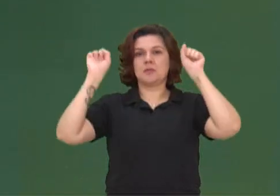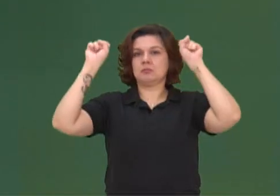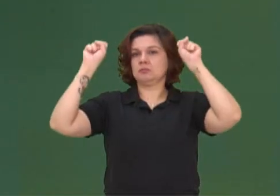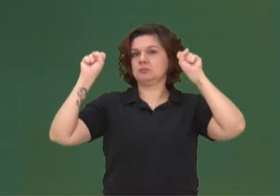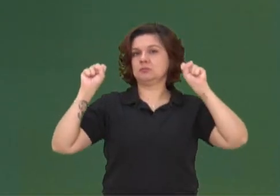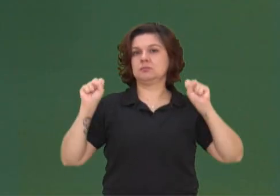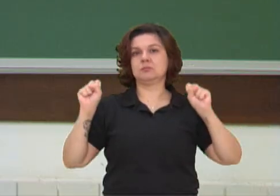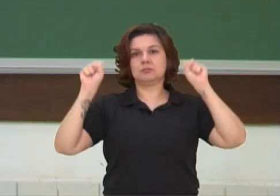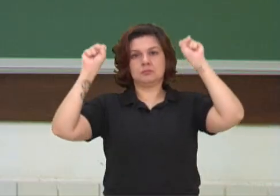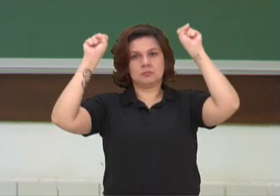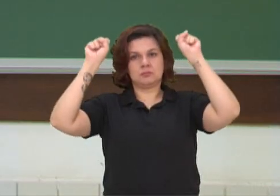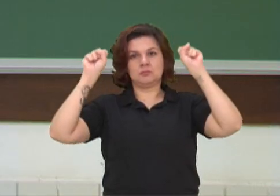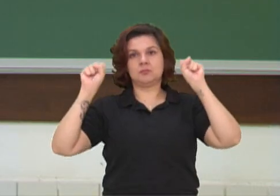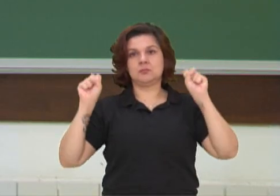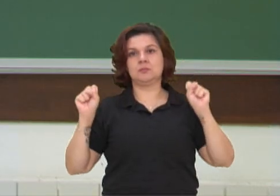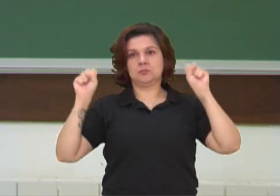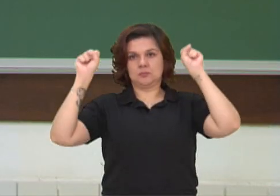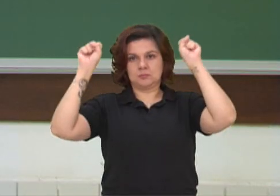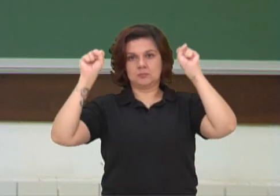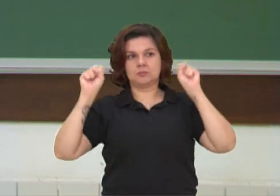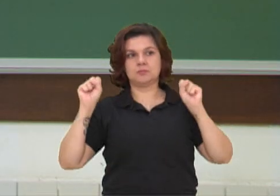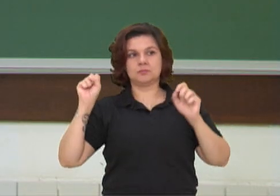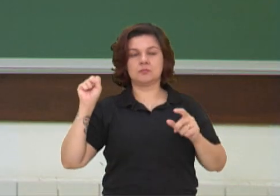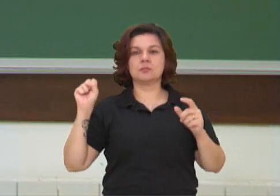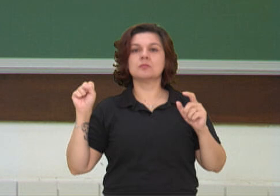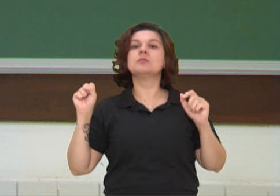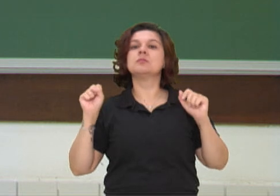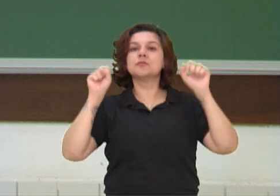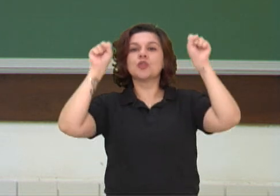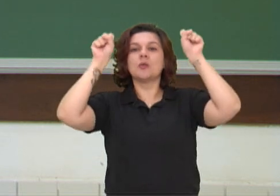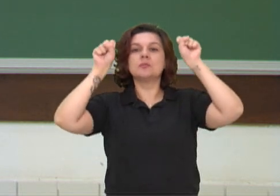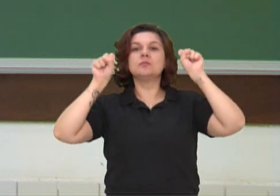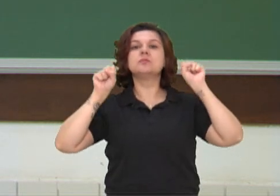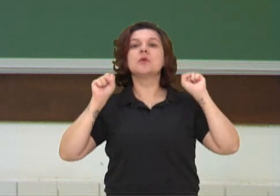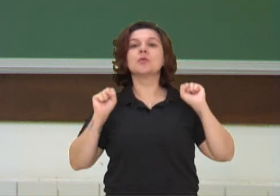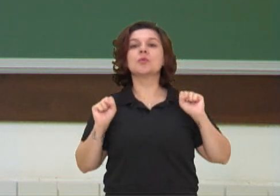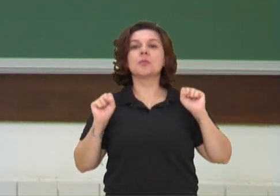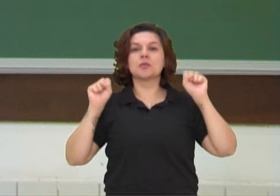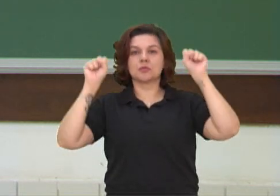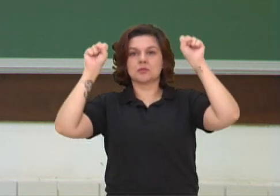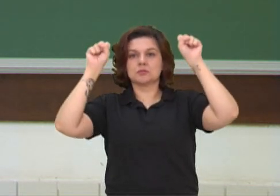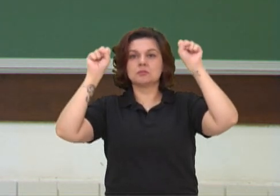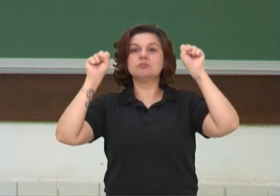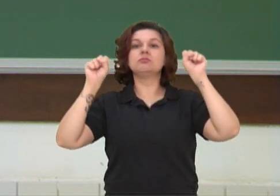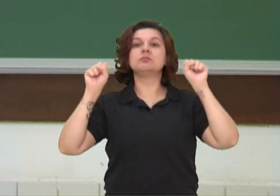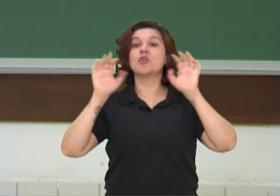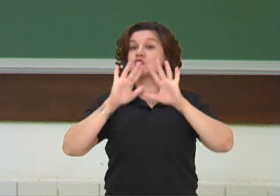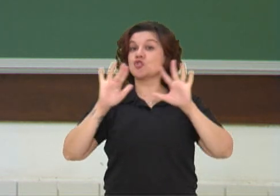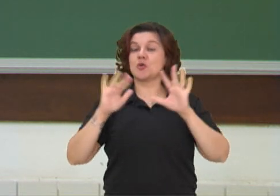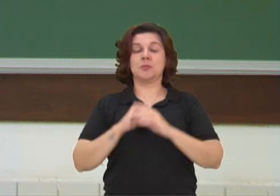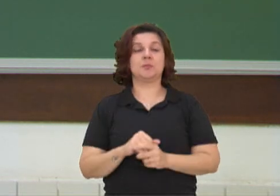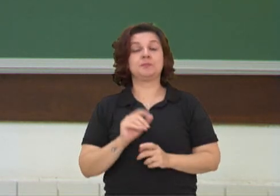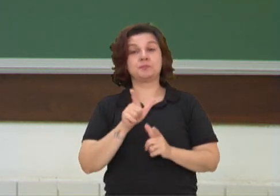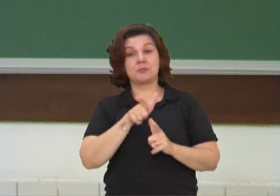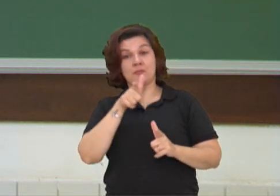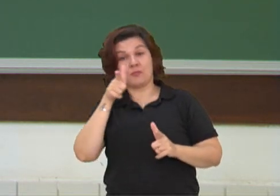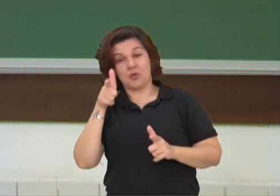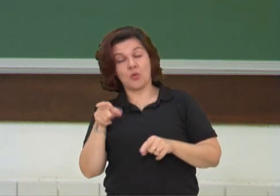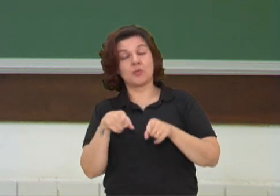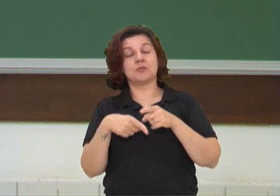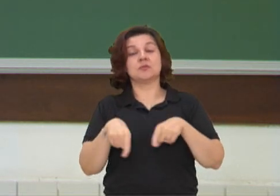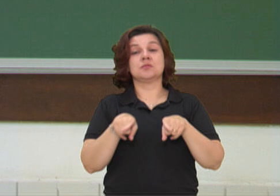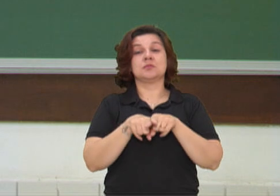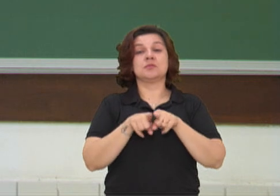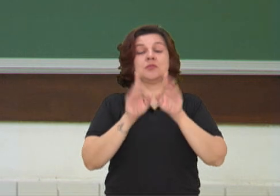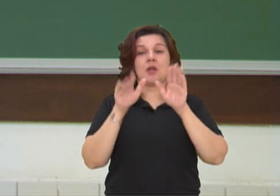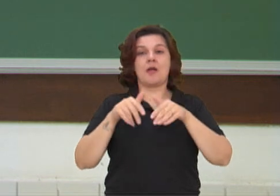puxar e descer ali o seu pescoço, subindo e descendo ali de acordo com a altura de uma determinada barra. Outro tipo de exercício que eu falei para